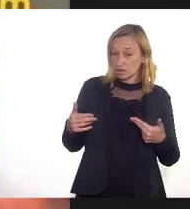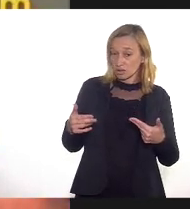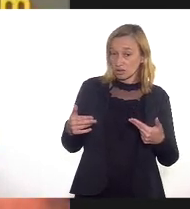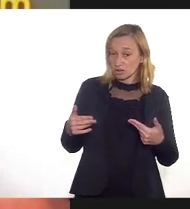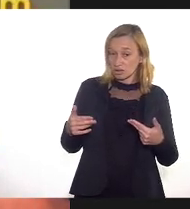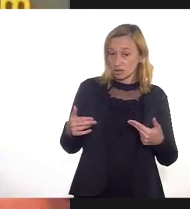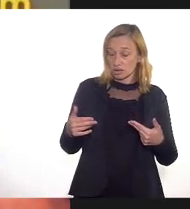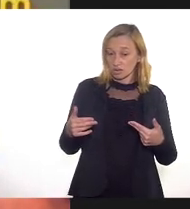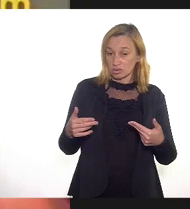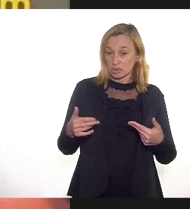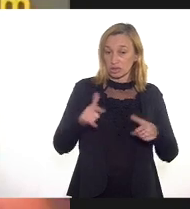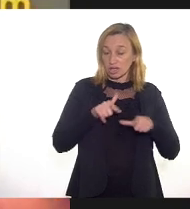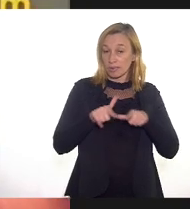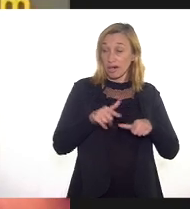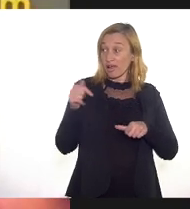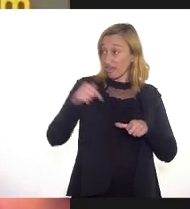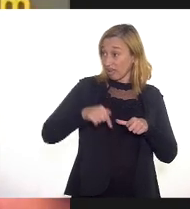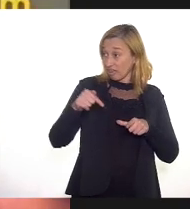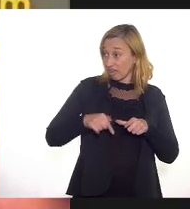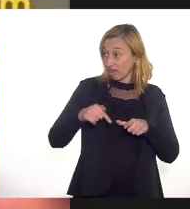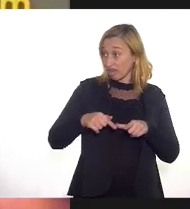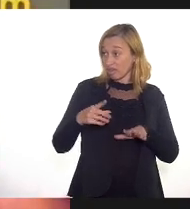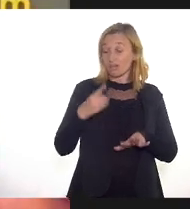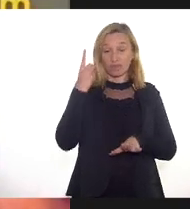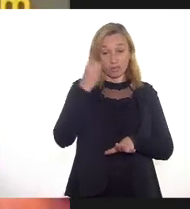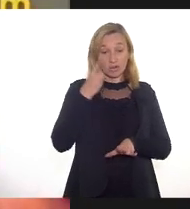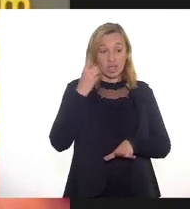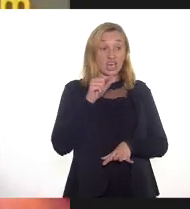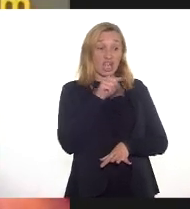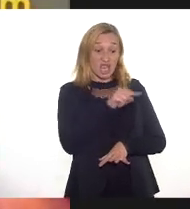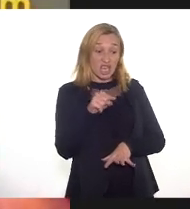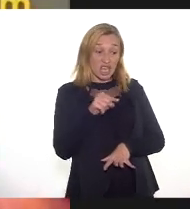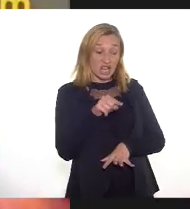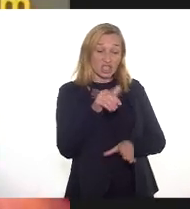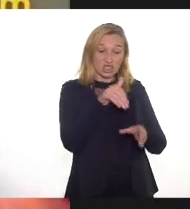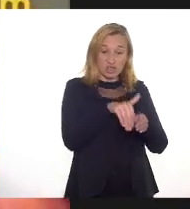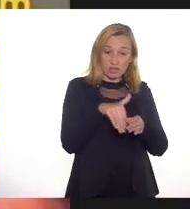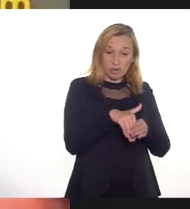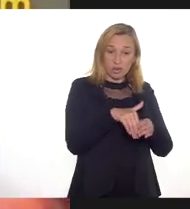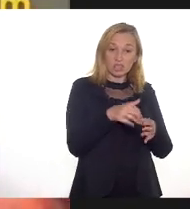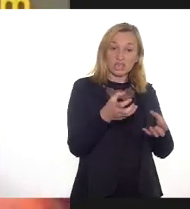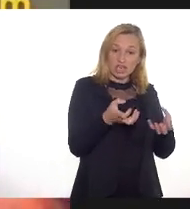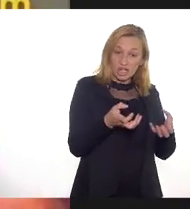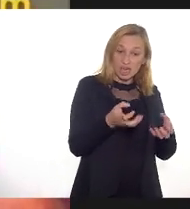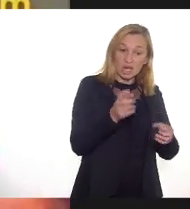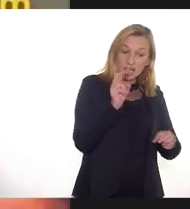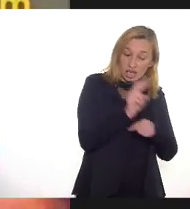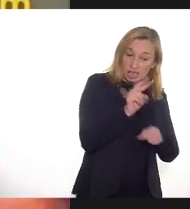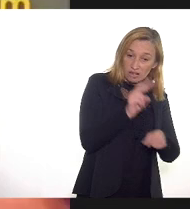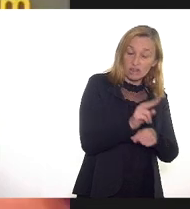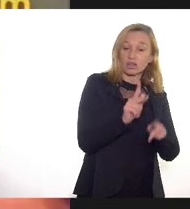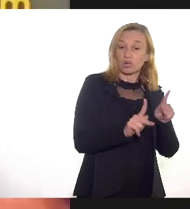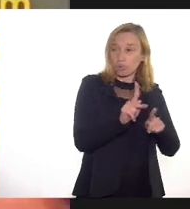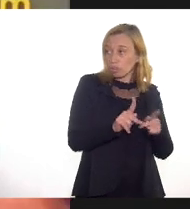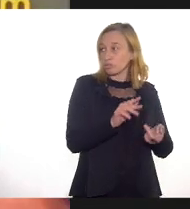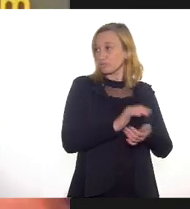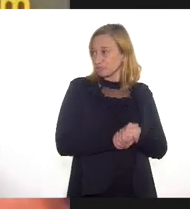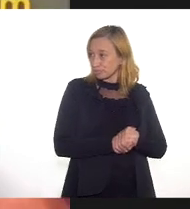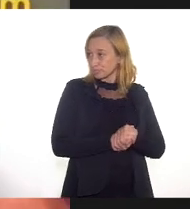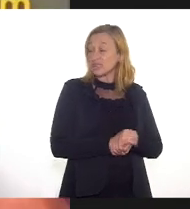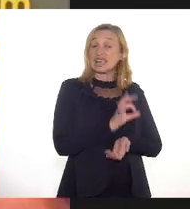nesse parlamento, e aqueles que voltam é aqueles que realmente defendem o povo. Estão